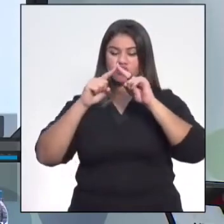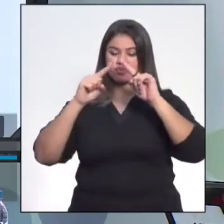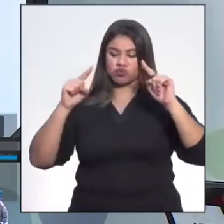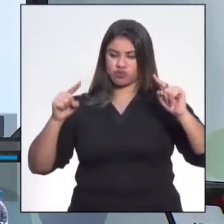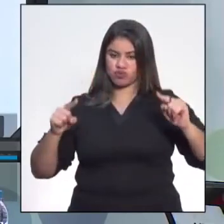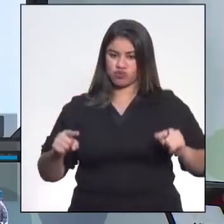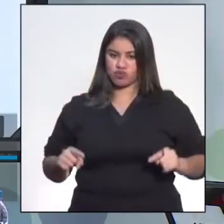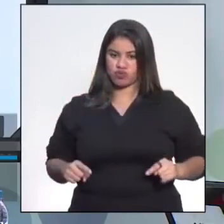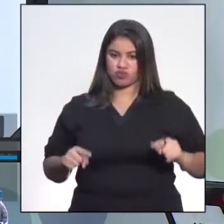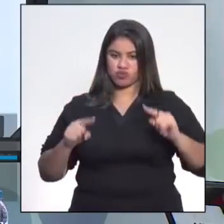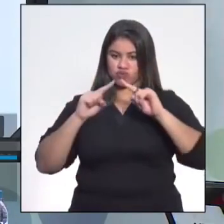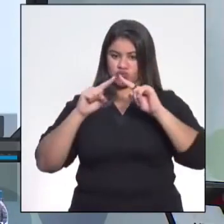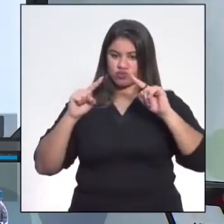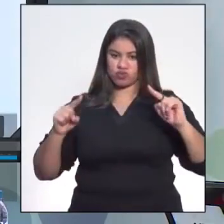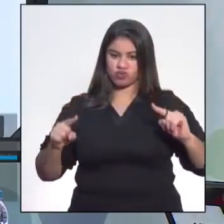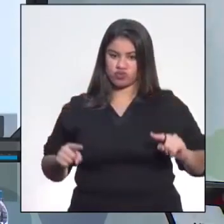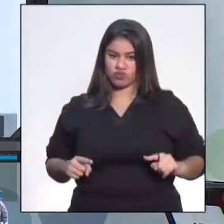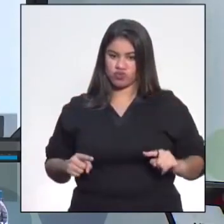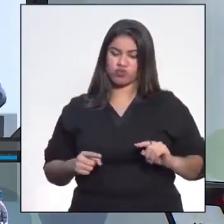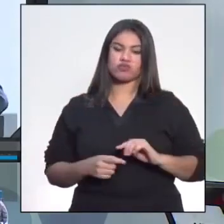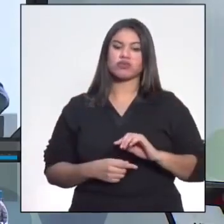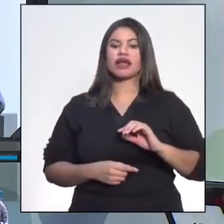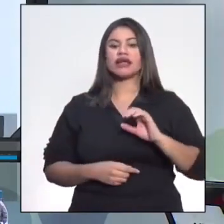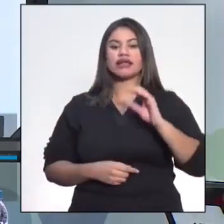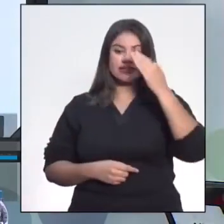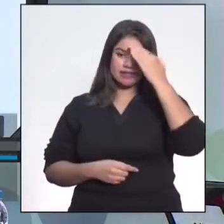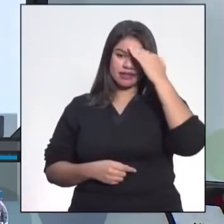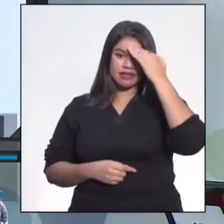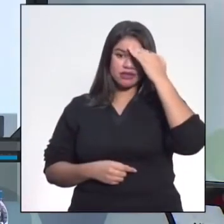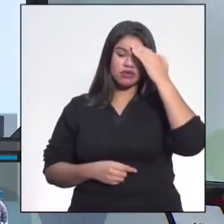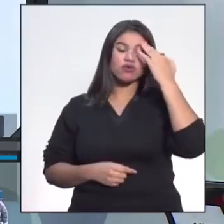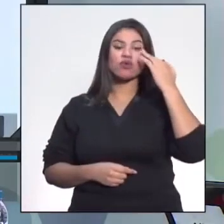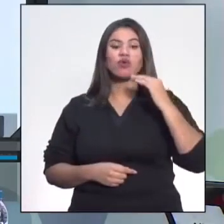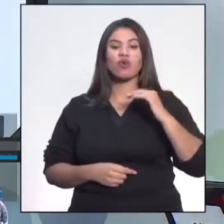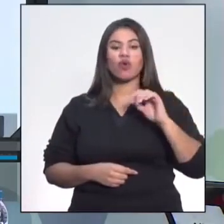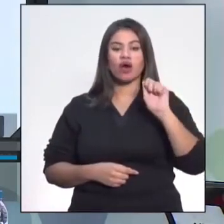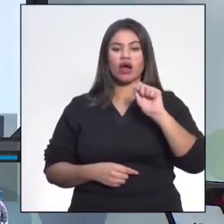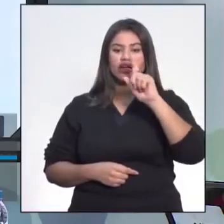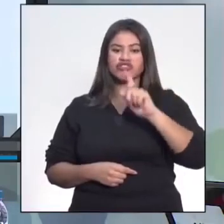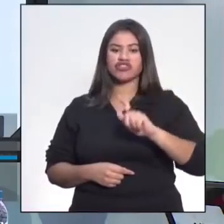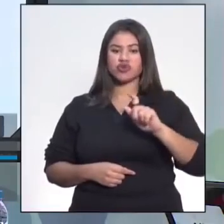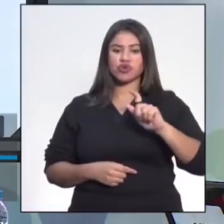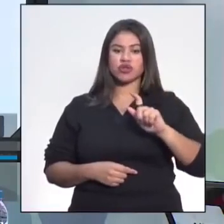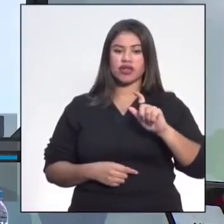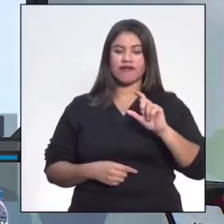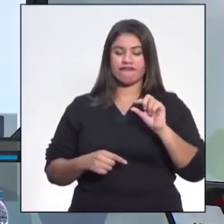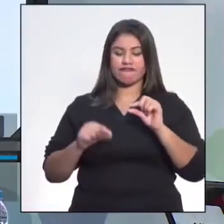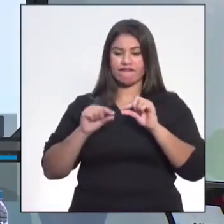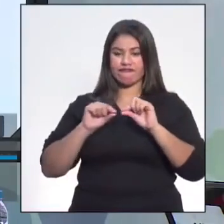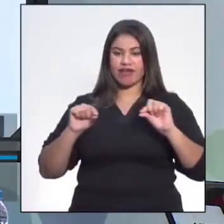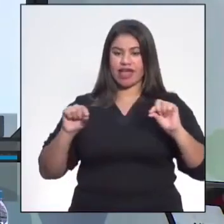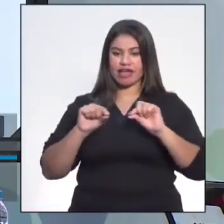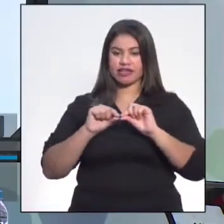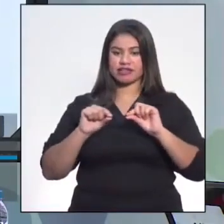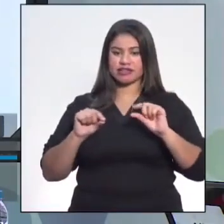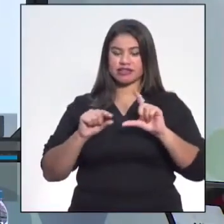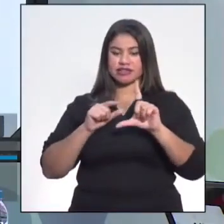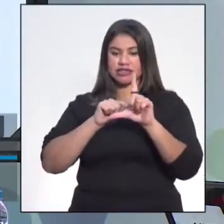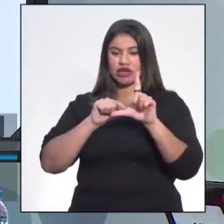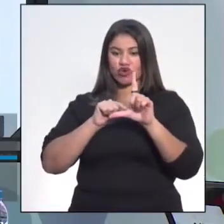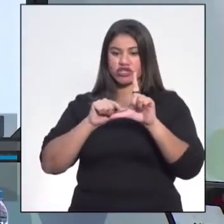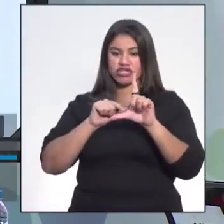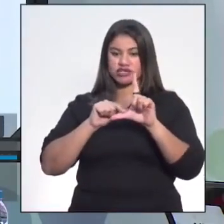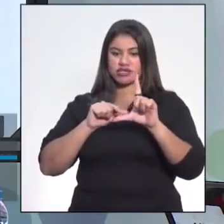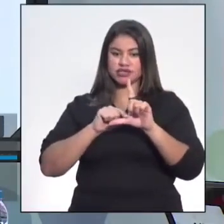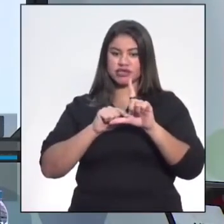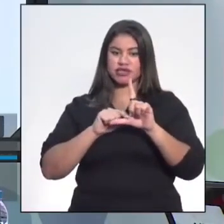E o vértice estaria exatamente na origem. Então, não se esqueçam disso. AX quadrado, vértice na origem e a